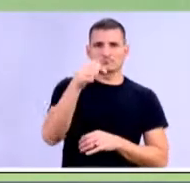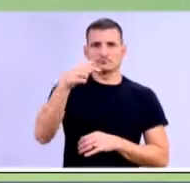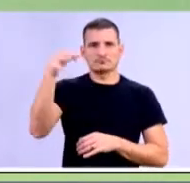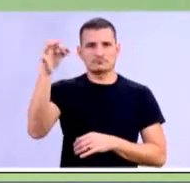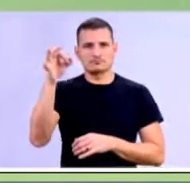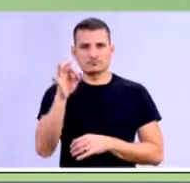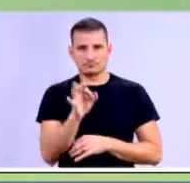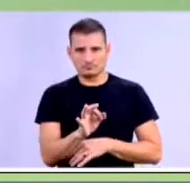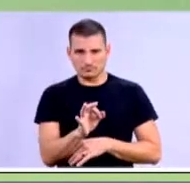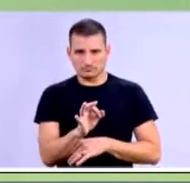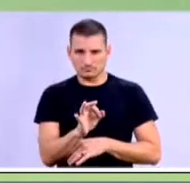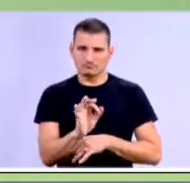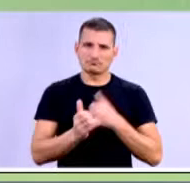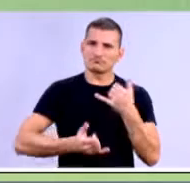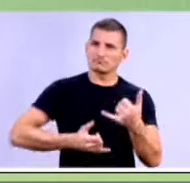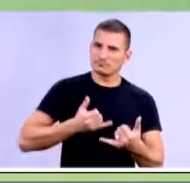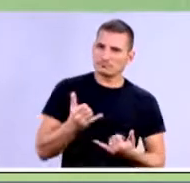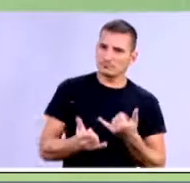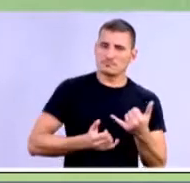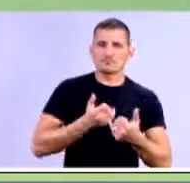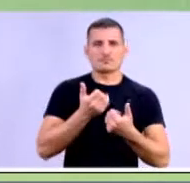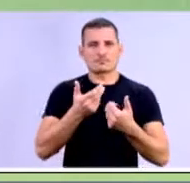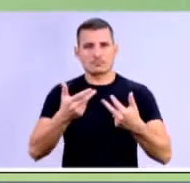87% lazer,